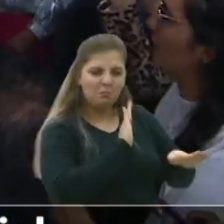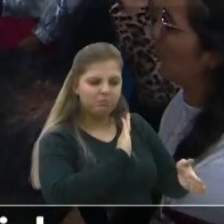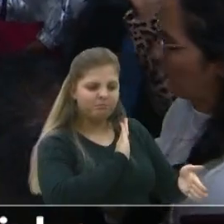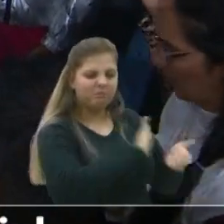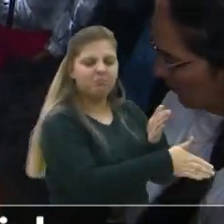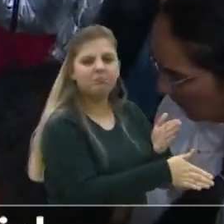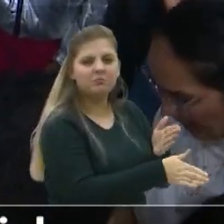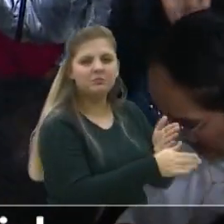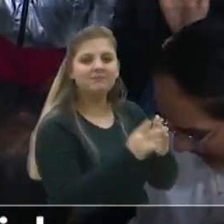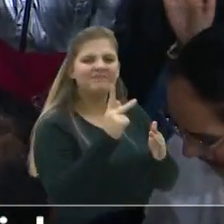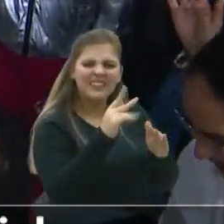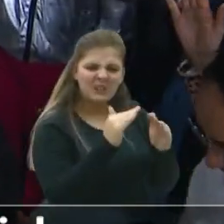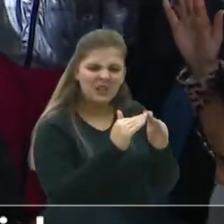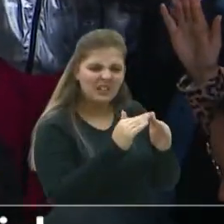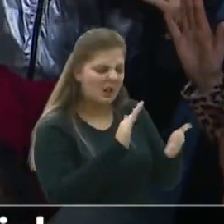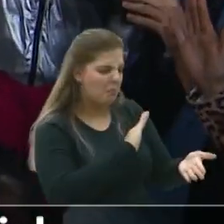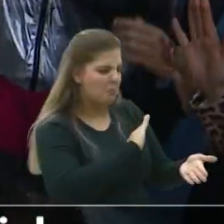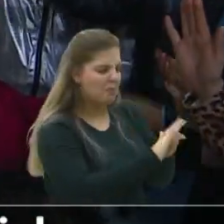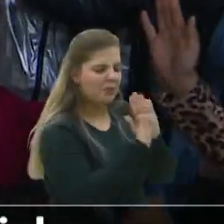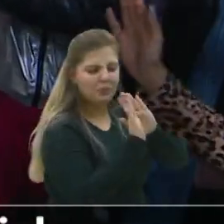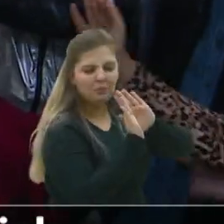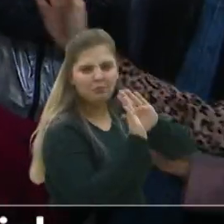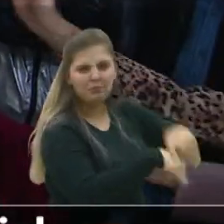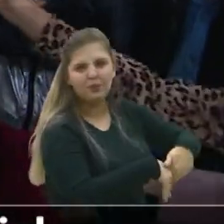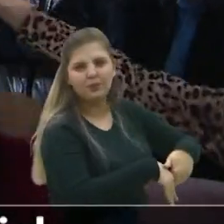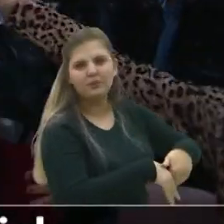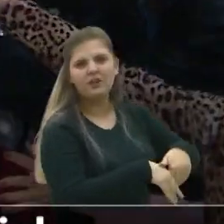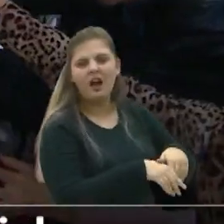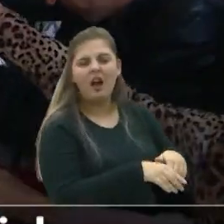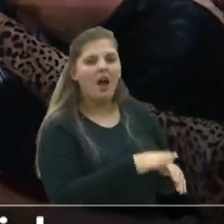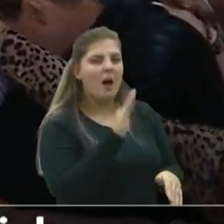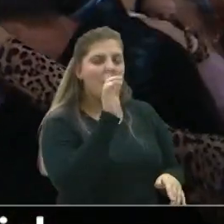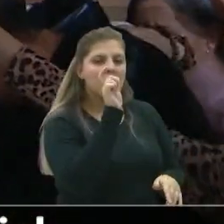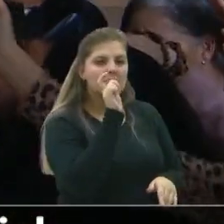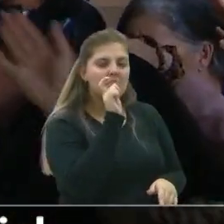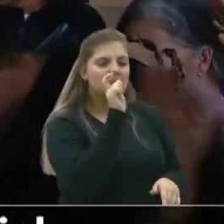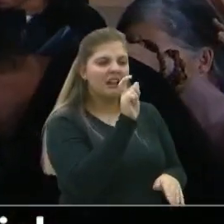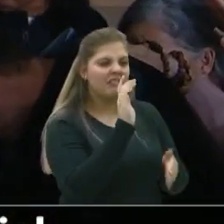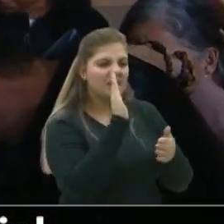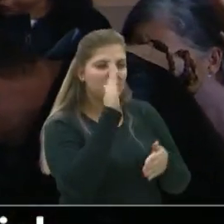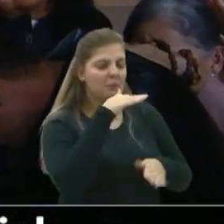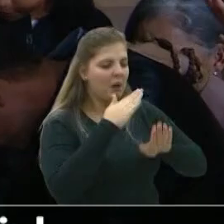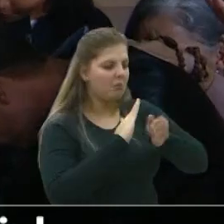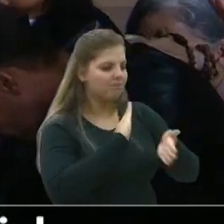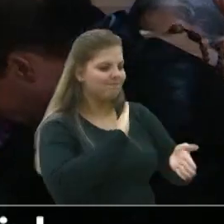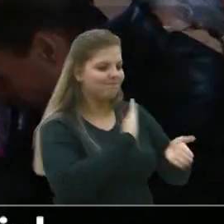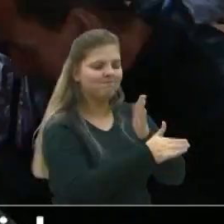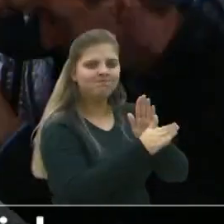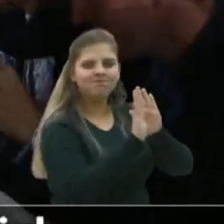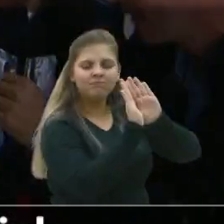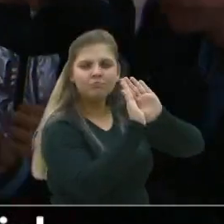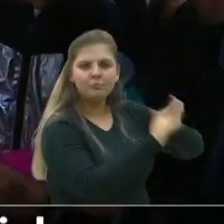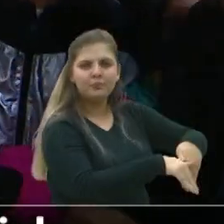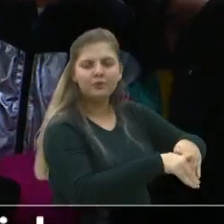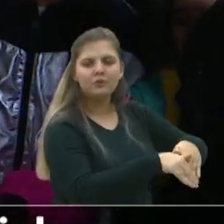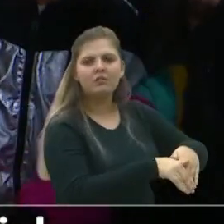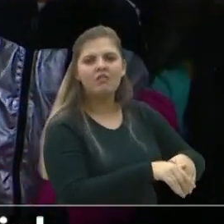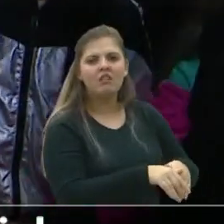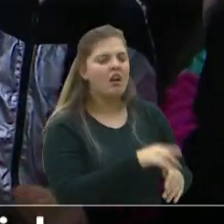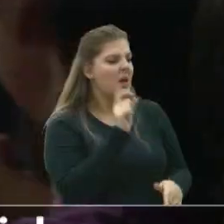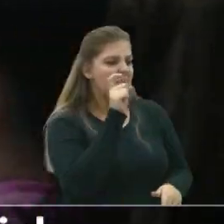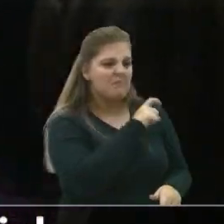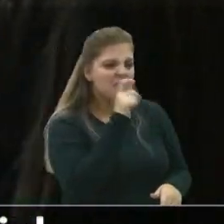casa. Está sendo destronada a palavra de maldição. O trabalho feito, a